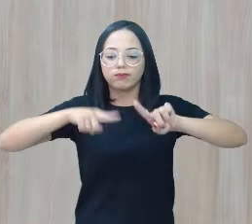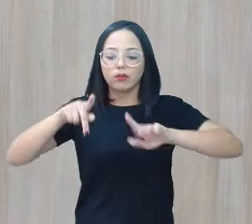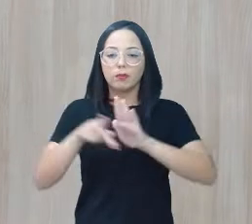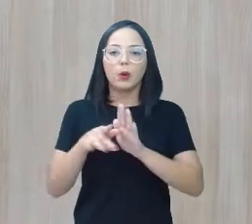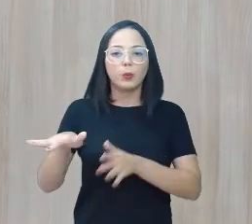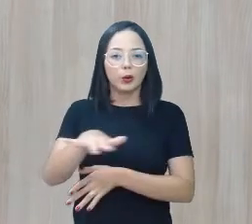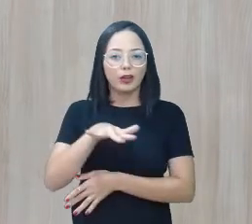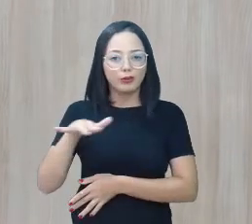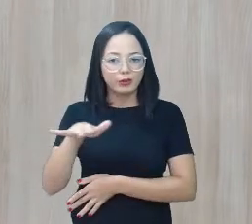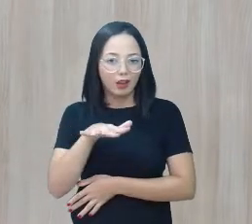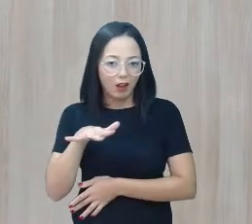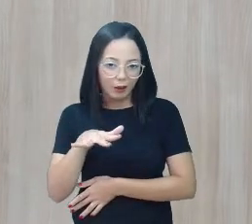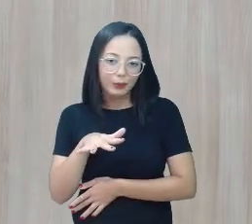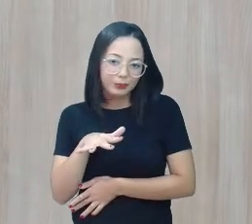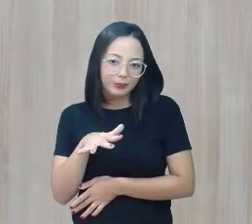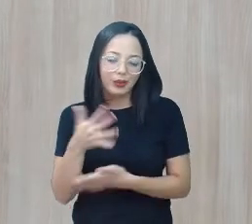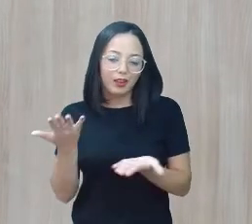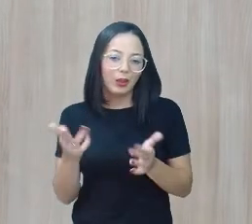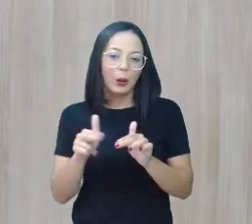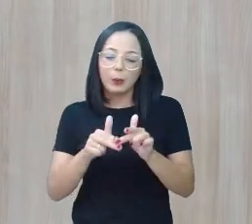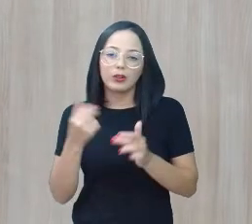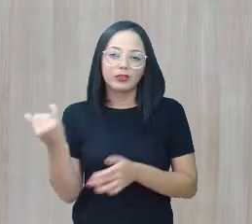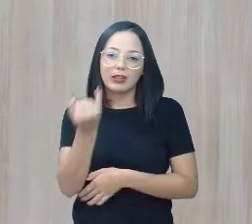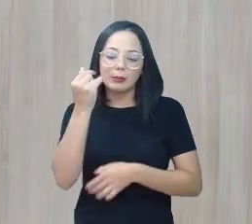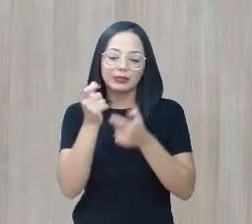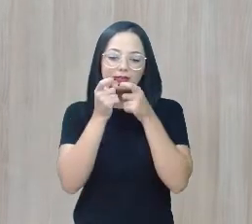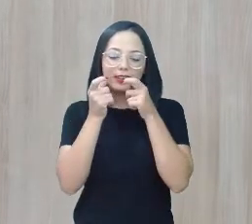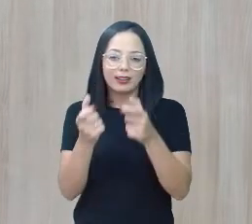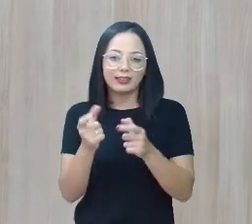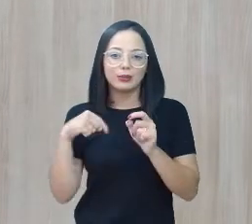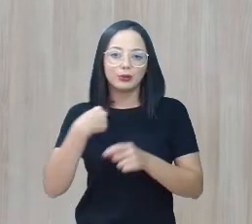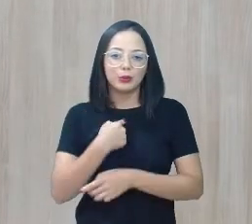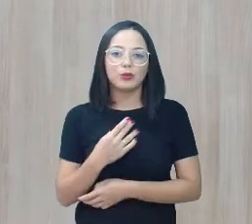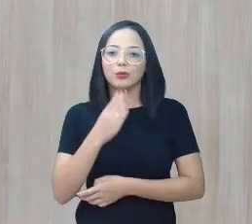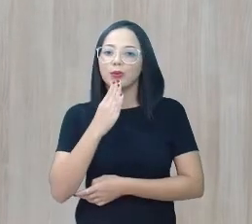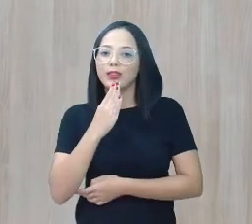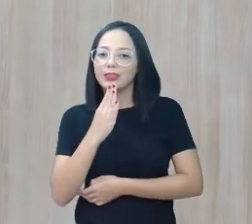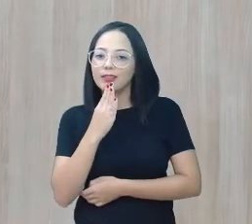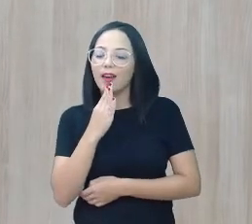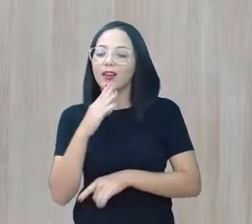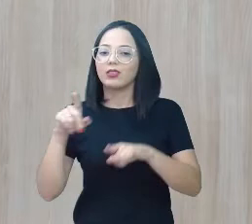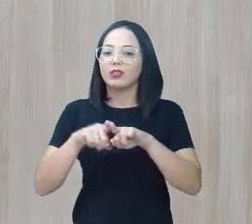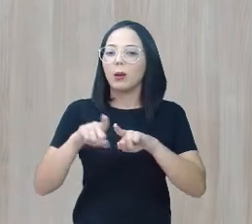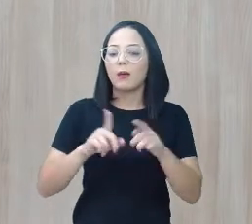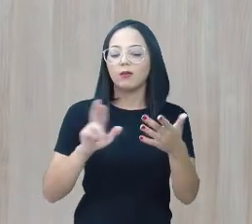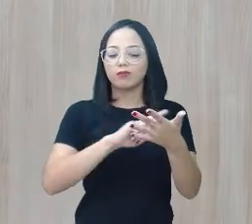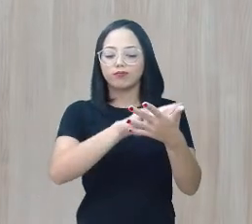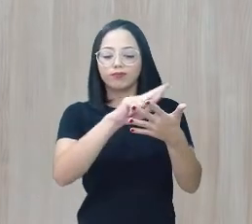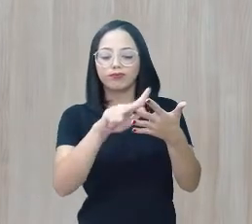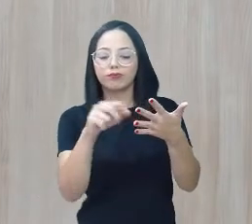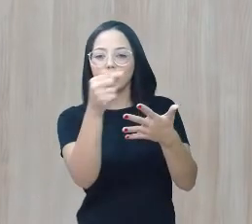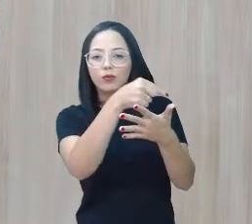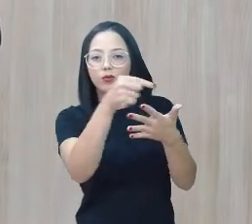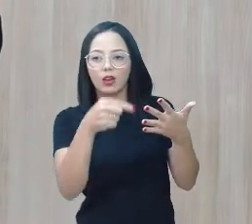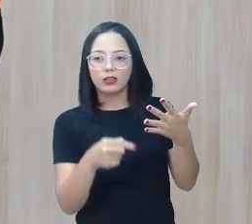daquela determinada região. E aí é muito interessante conhecer essas